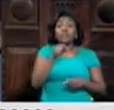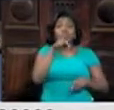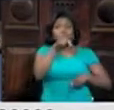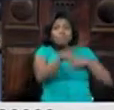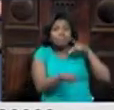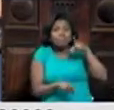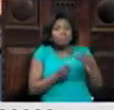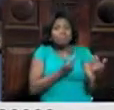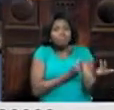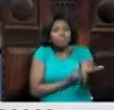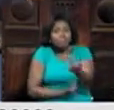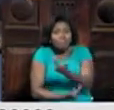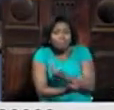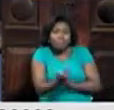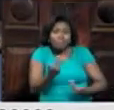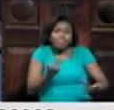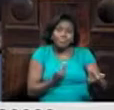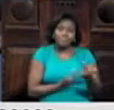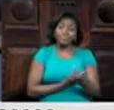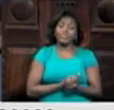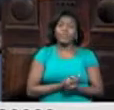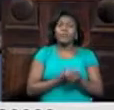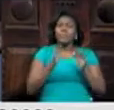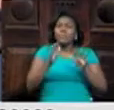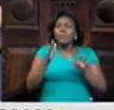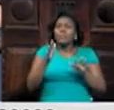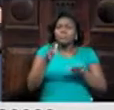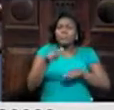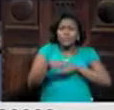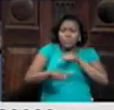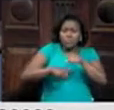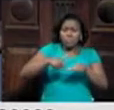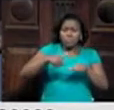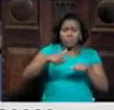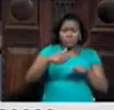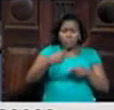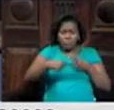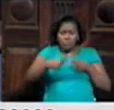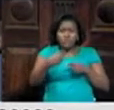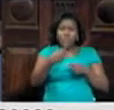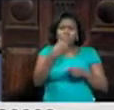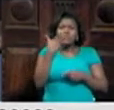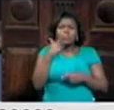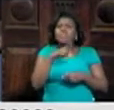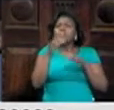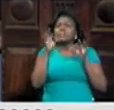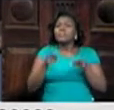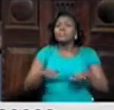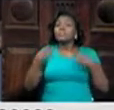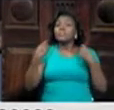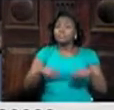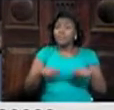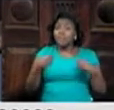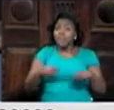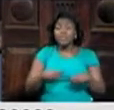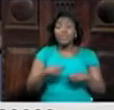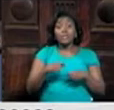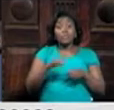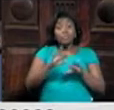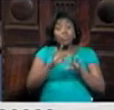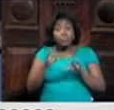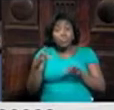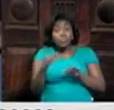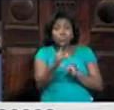coletivos. Agora, uma reforma política, para dar certo, precisa necessariamente da ampla